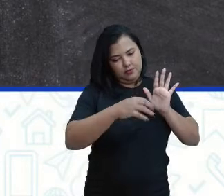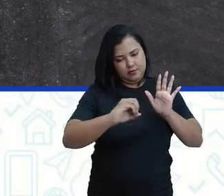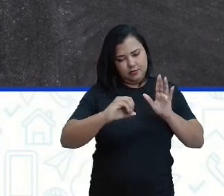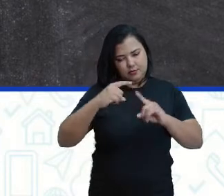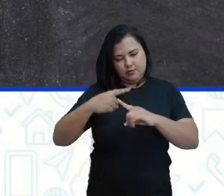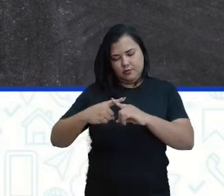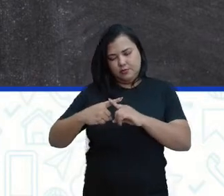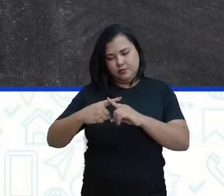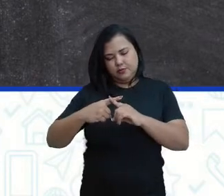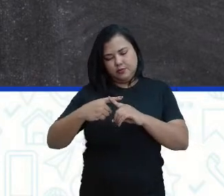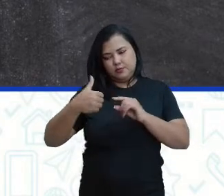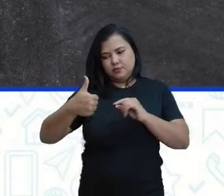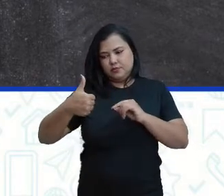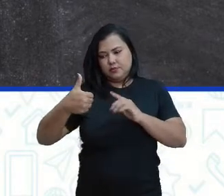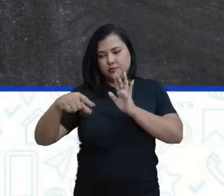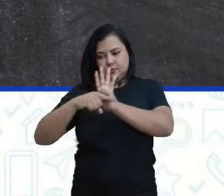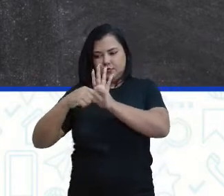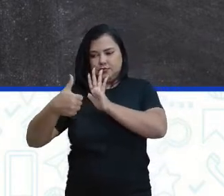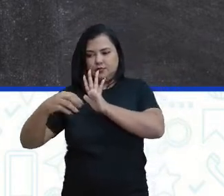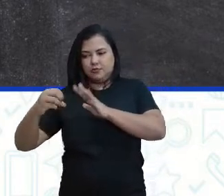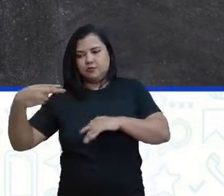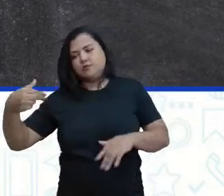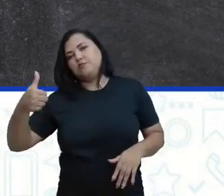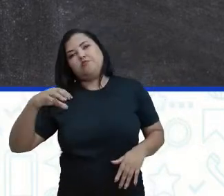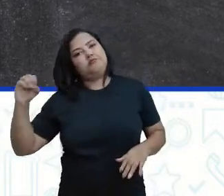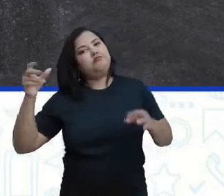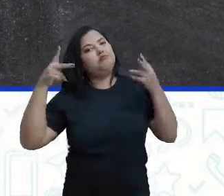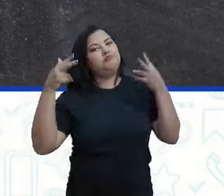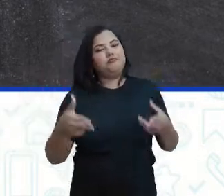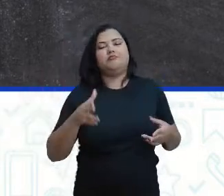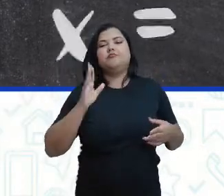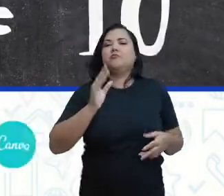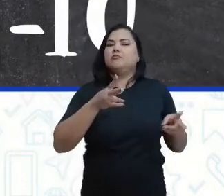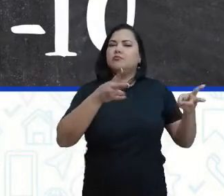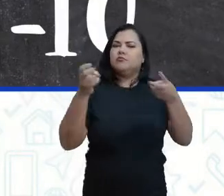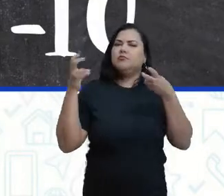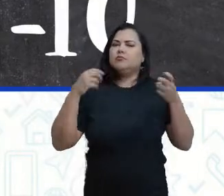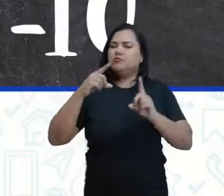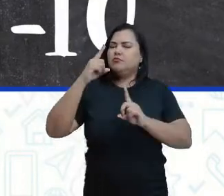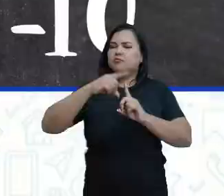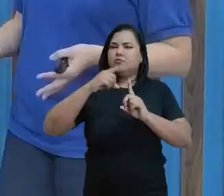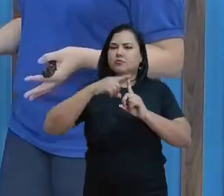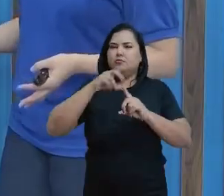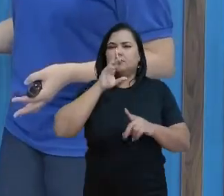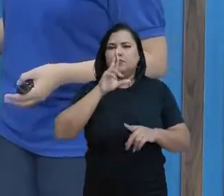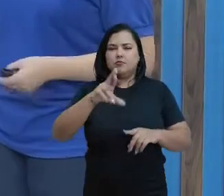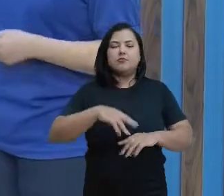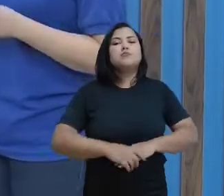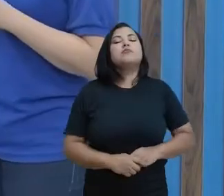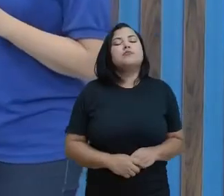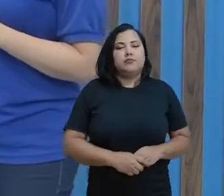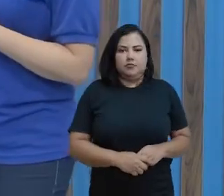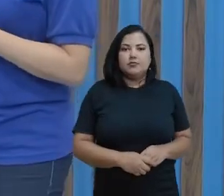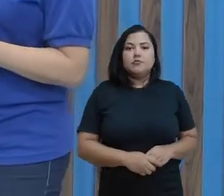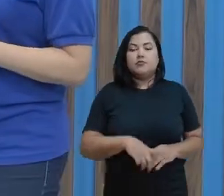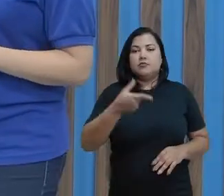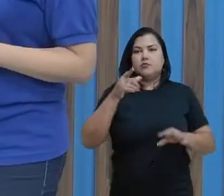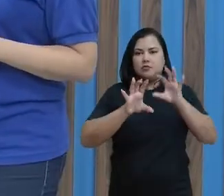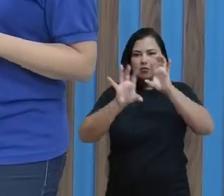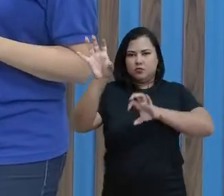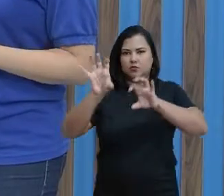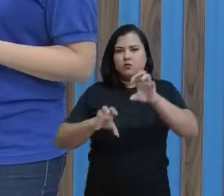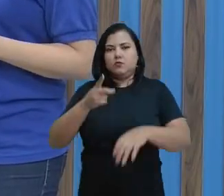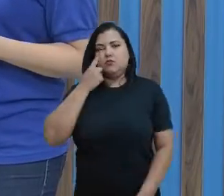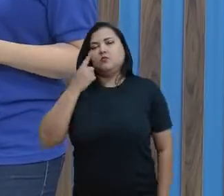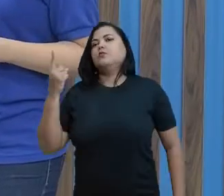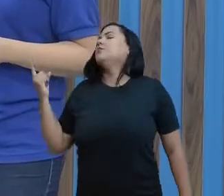10 vezes menos 10 também vai dar 100, tá certo? A gente já começa a perceber esse tipo de resolução. A gente separou aqui, ó,